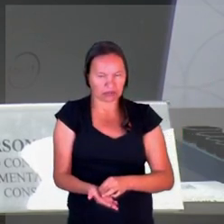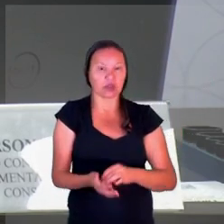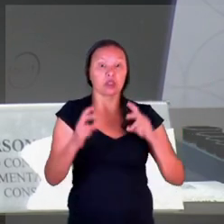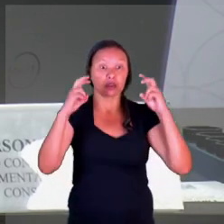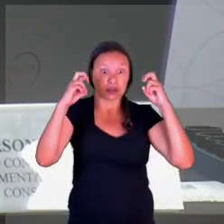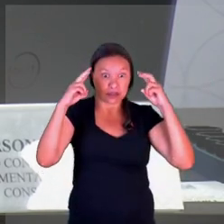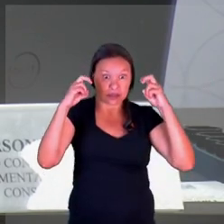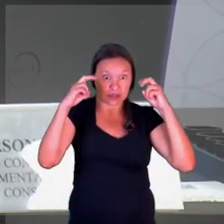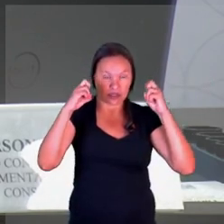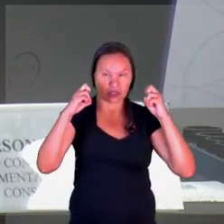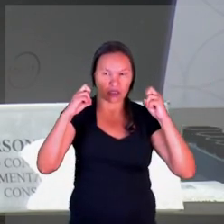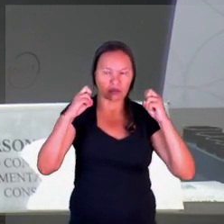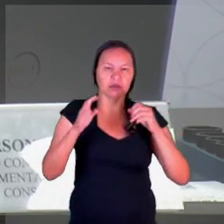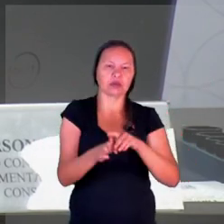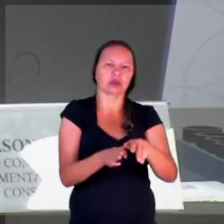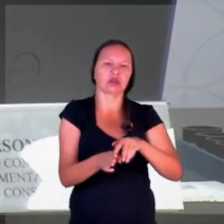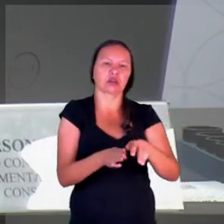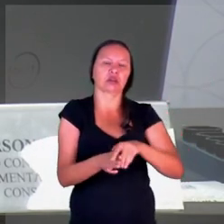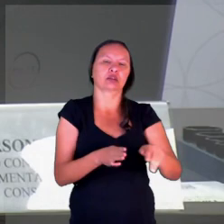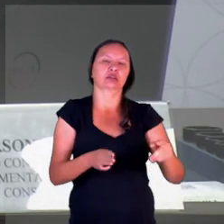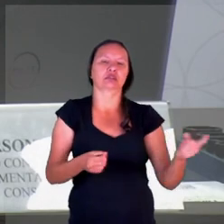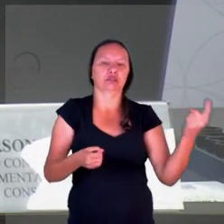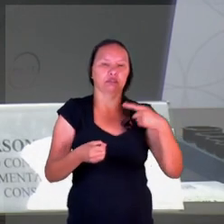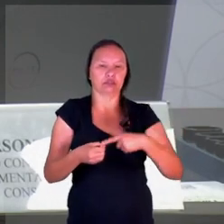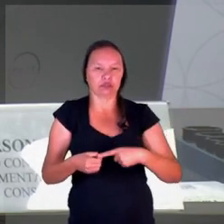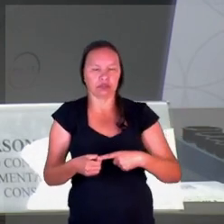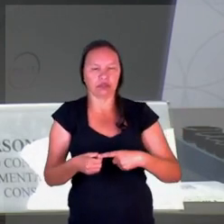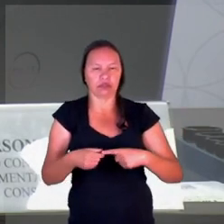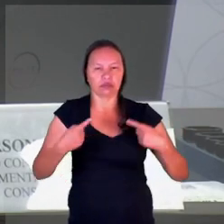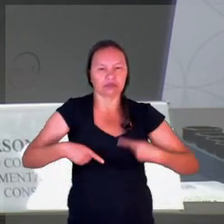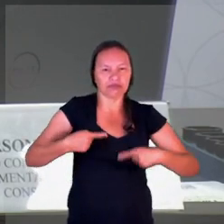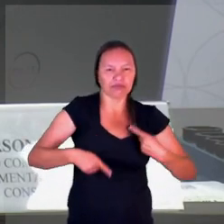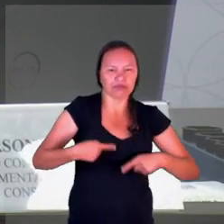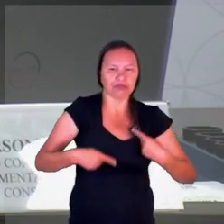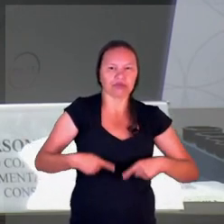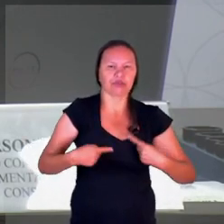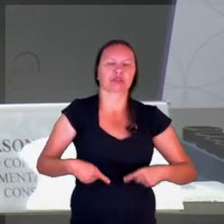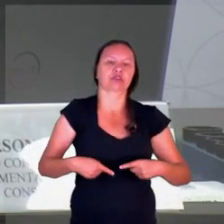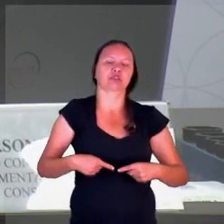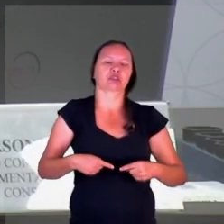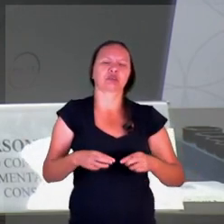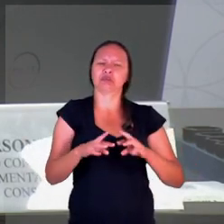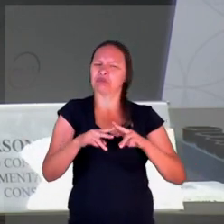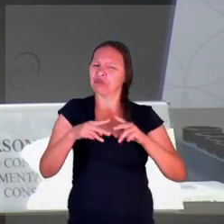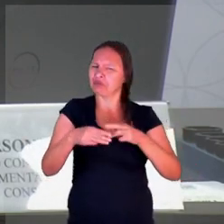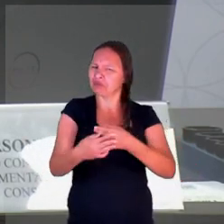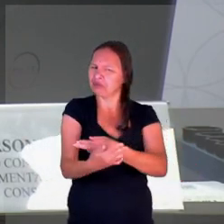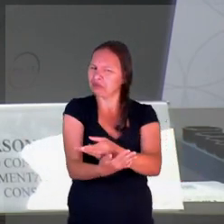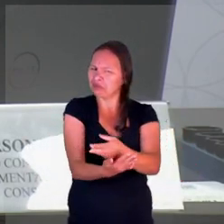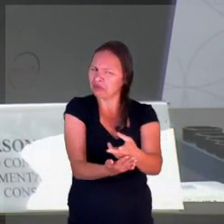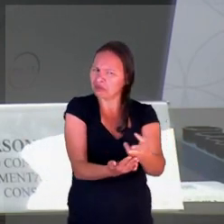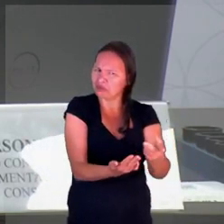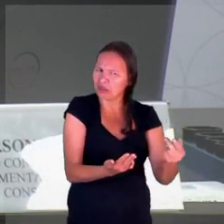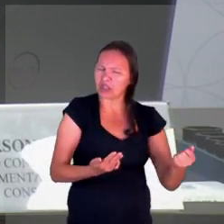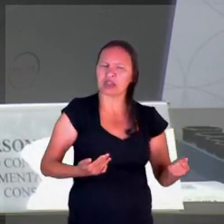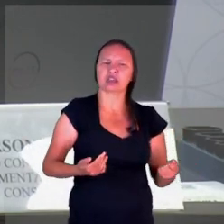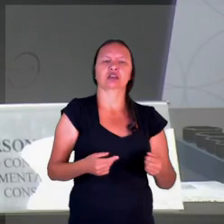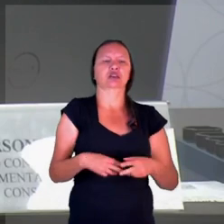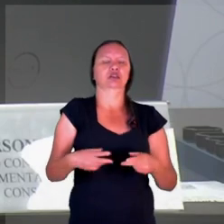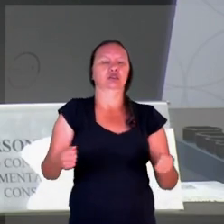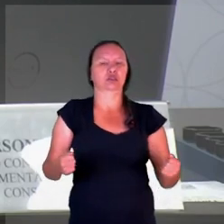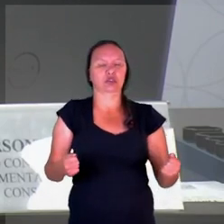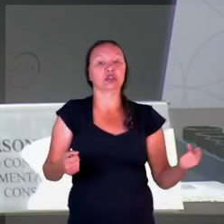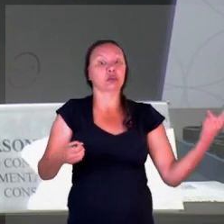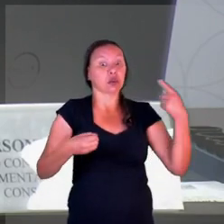conc desde a sua reinstalação vem debatendo eh várias ações e não só isso tentando